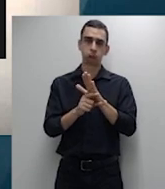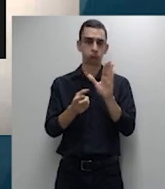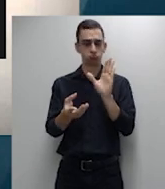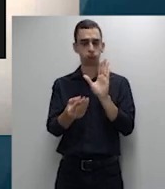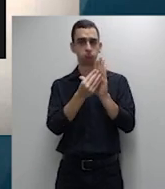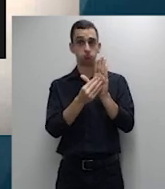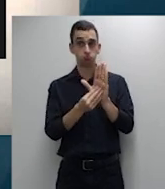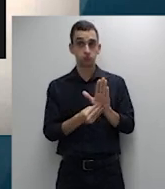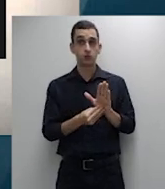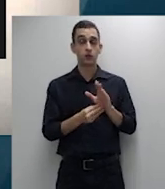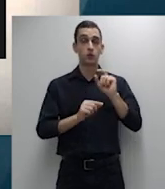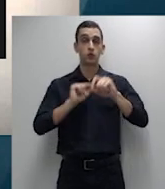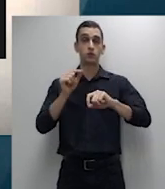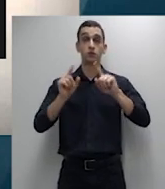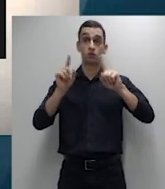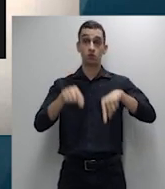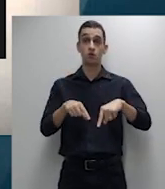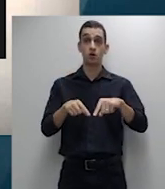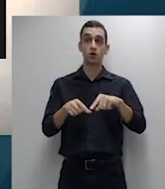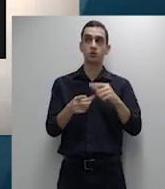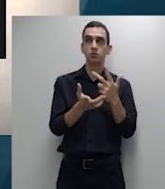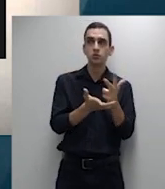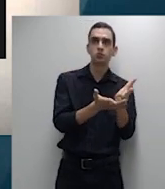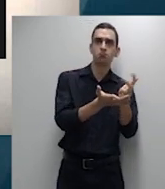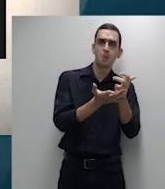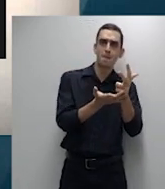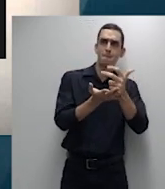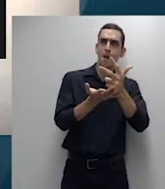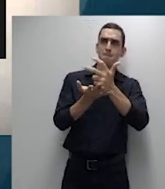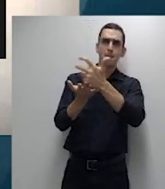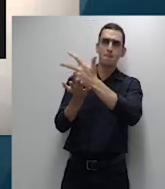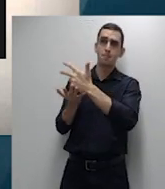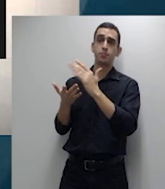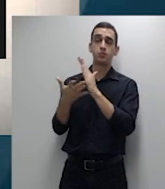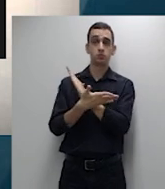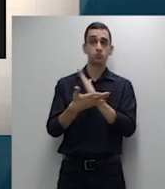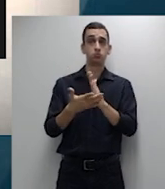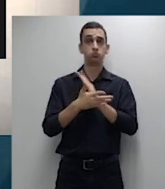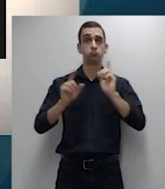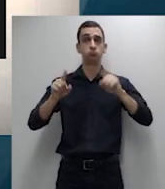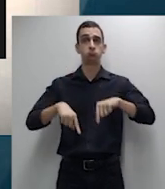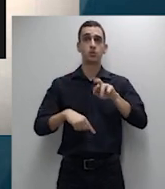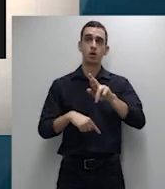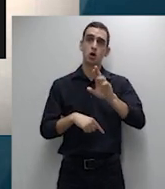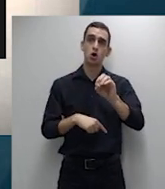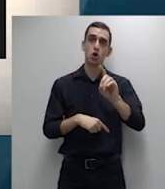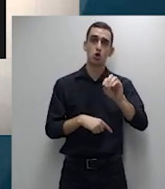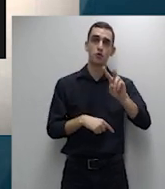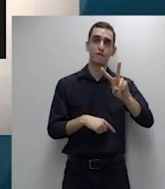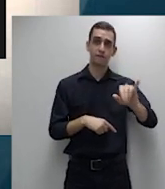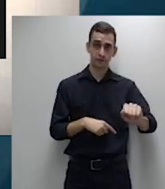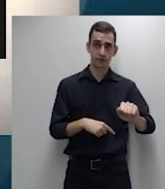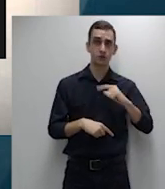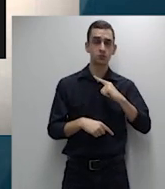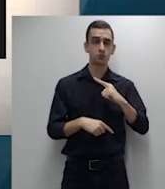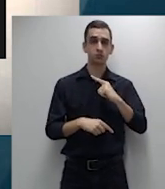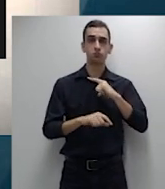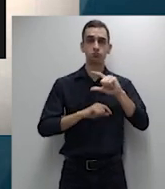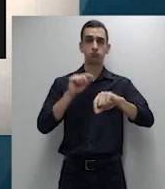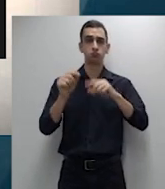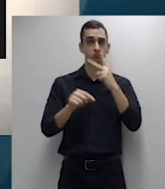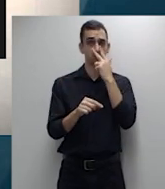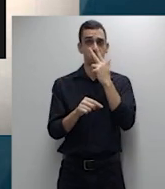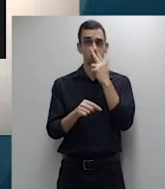a efetuar cobrança pela utilização de faixas de domínio de rodovia mesmo em face de outra